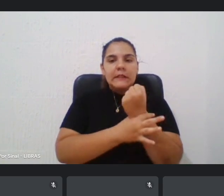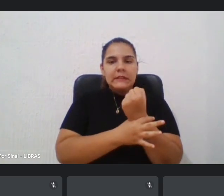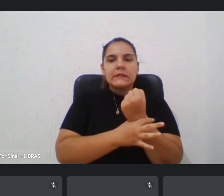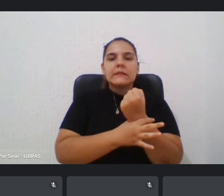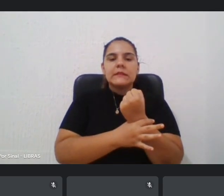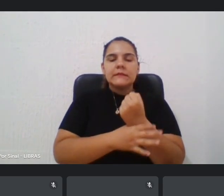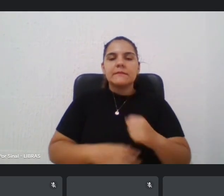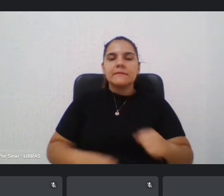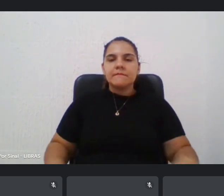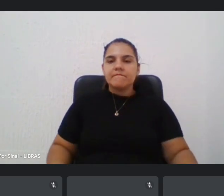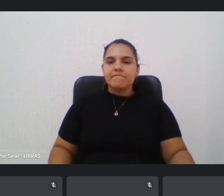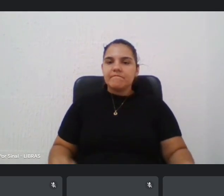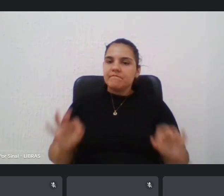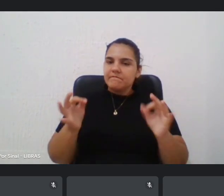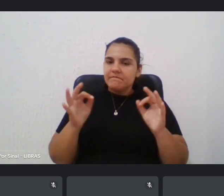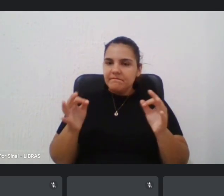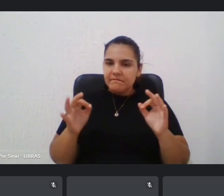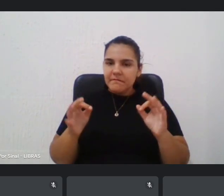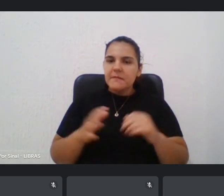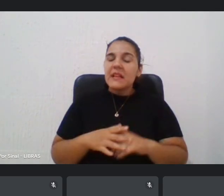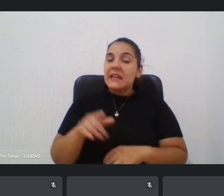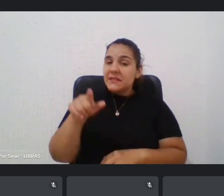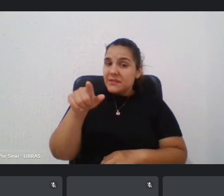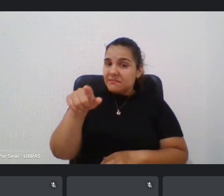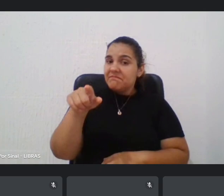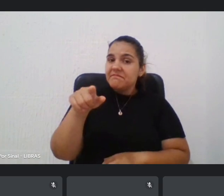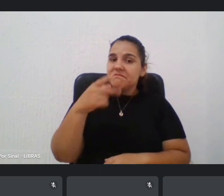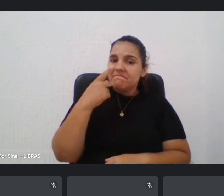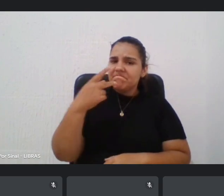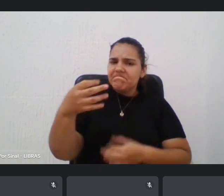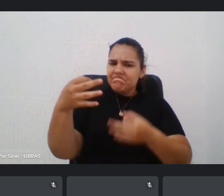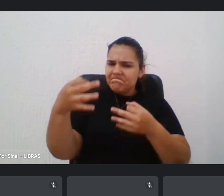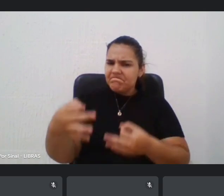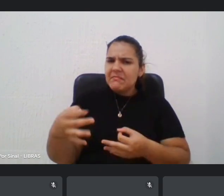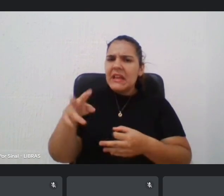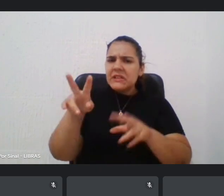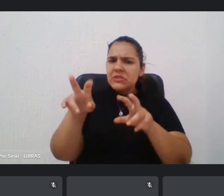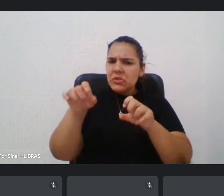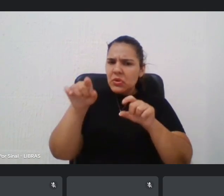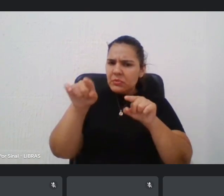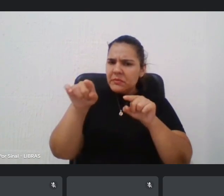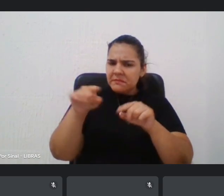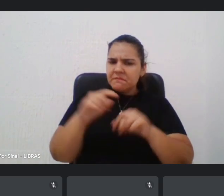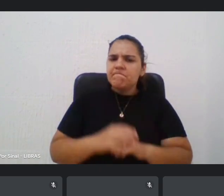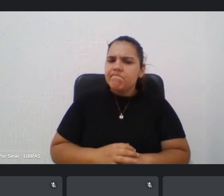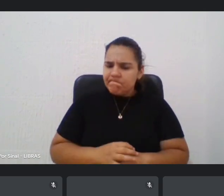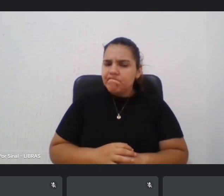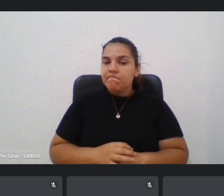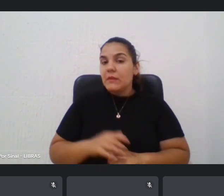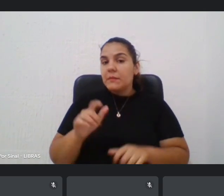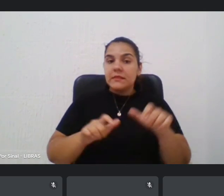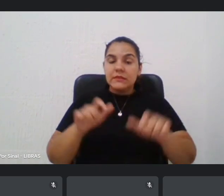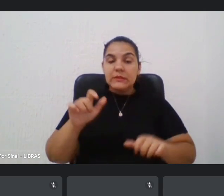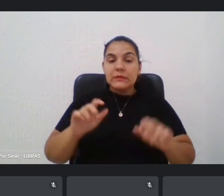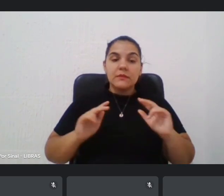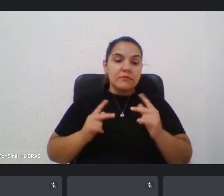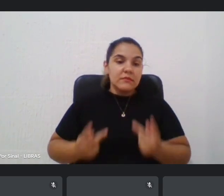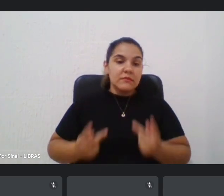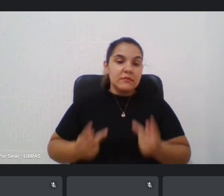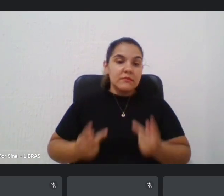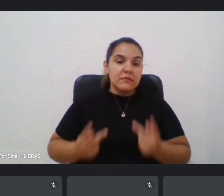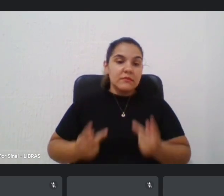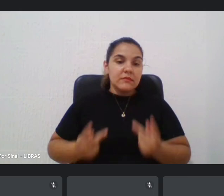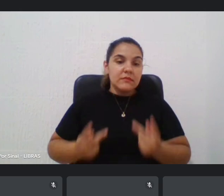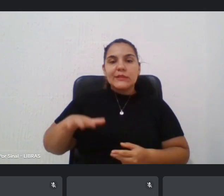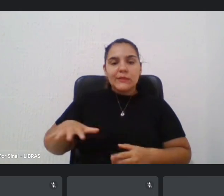Arrasou, Vanilson. É sobre isso mesmo. Somos todos seres humanos em situações de vida distintas. E como é que a gente vai dialogando para deixar